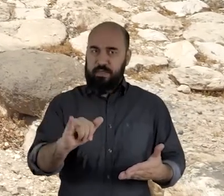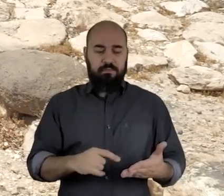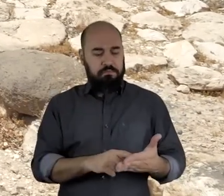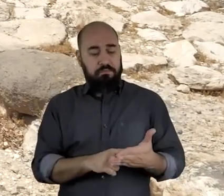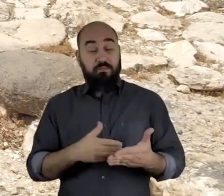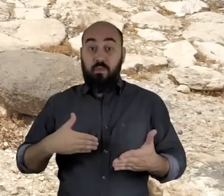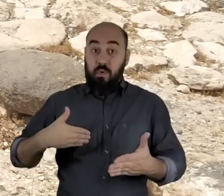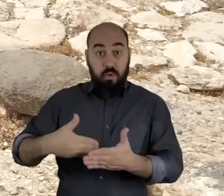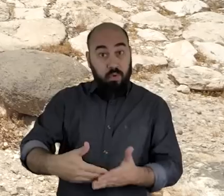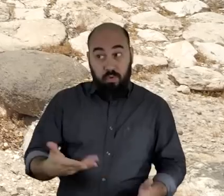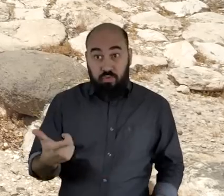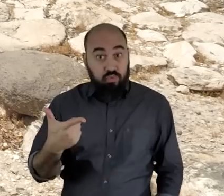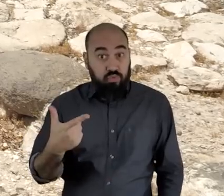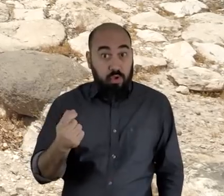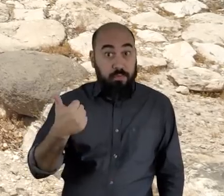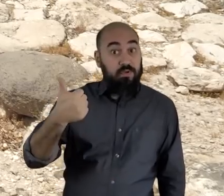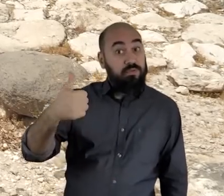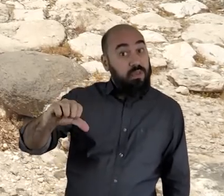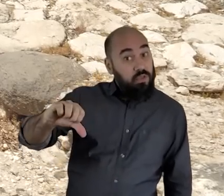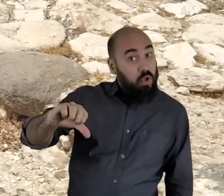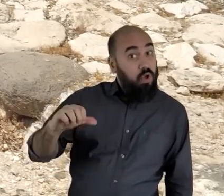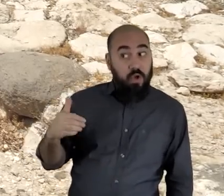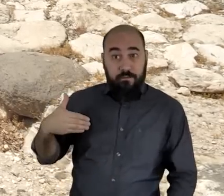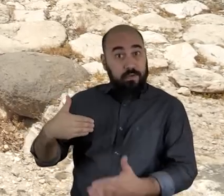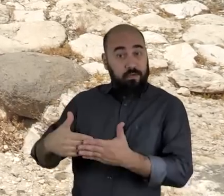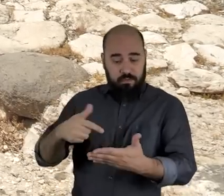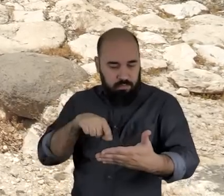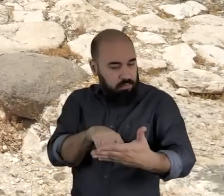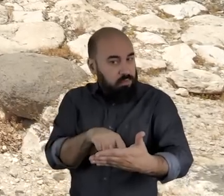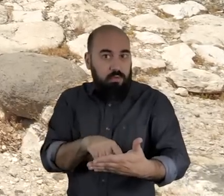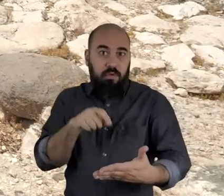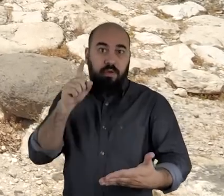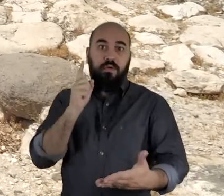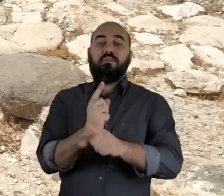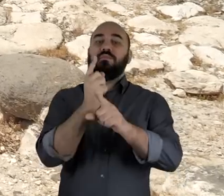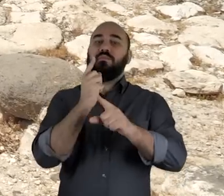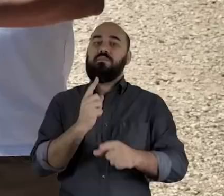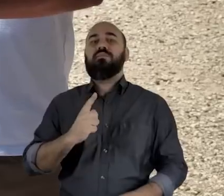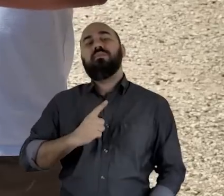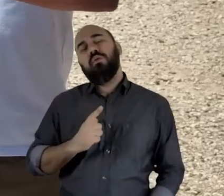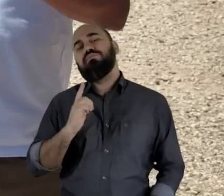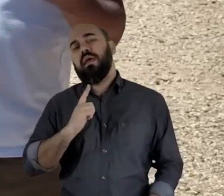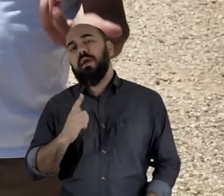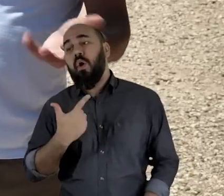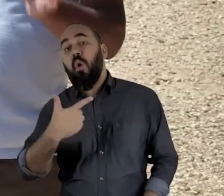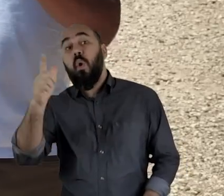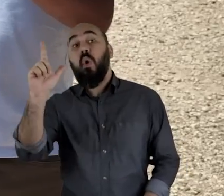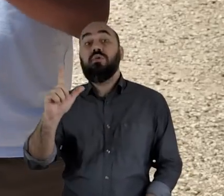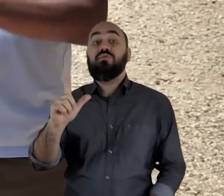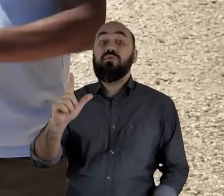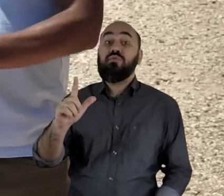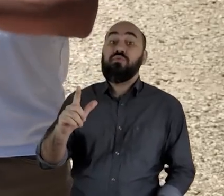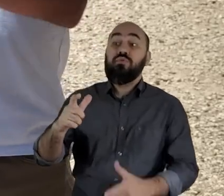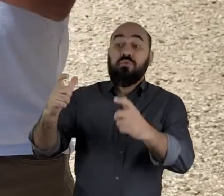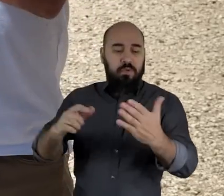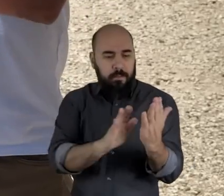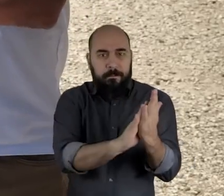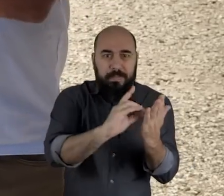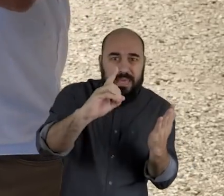só foi confirmado agora, em 2019. Então nós já temos duas evidências históricas fora da Bíblia que